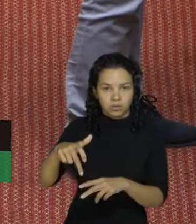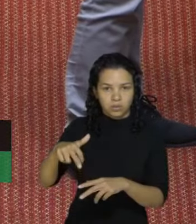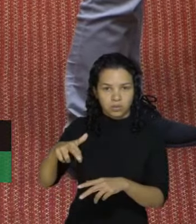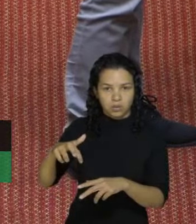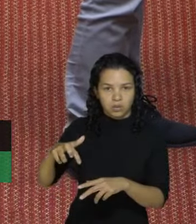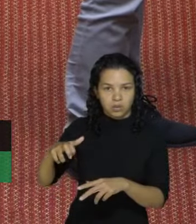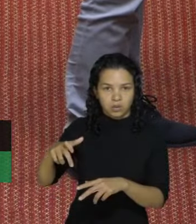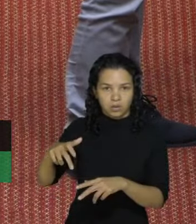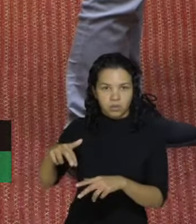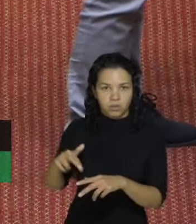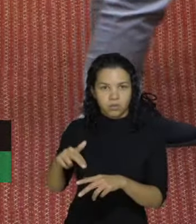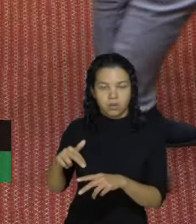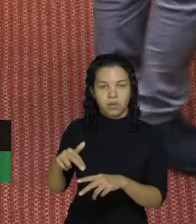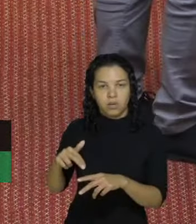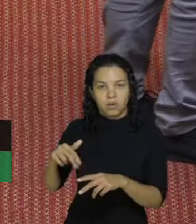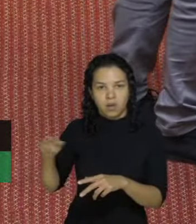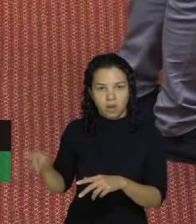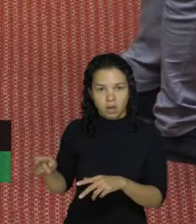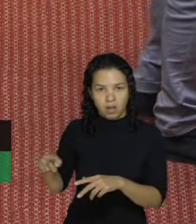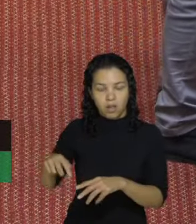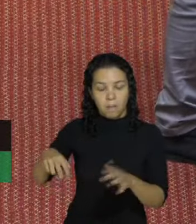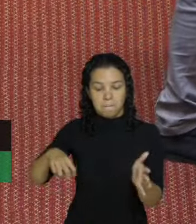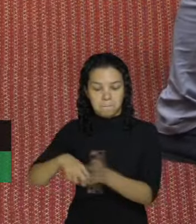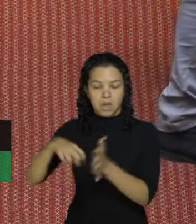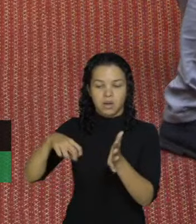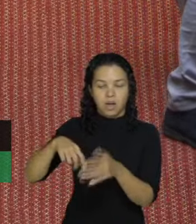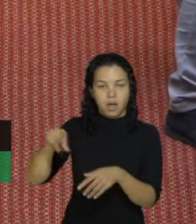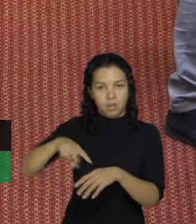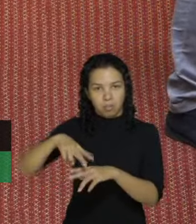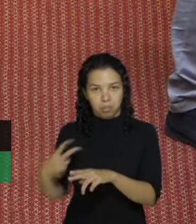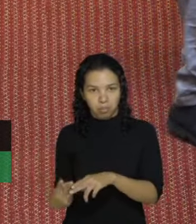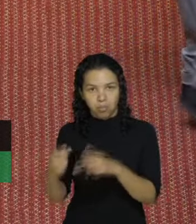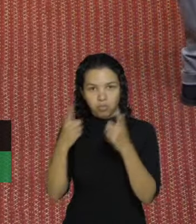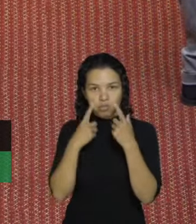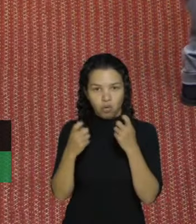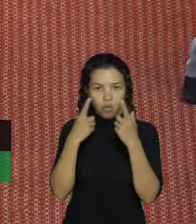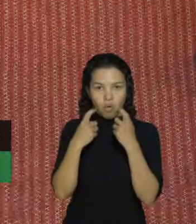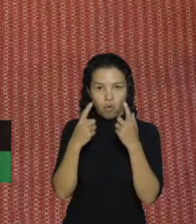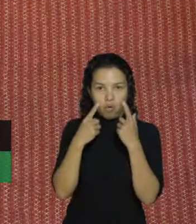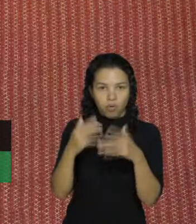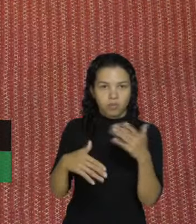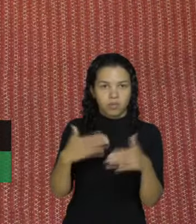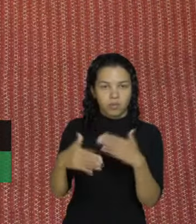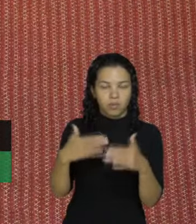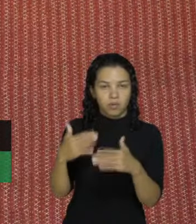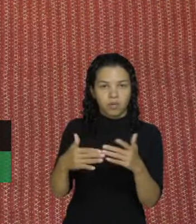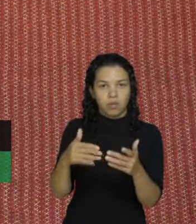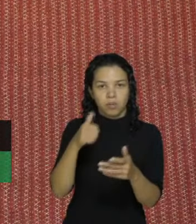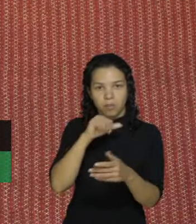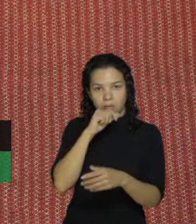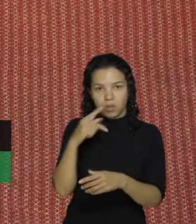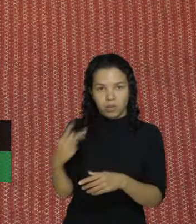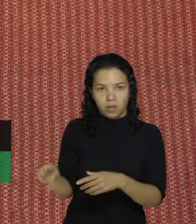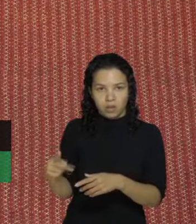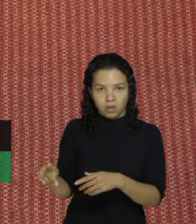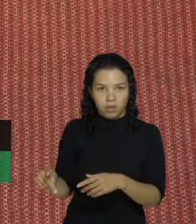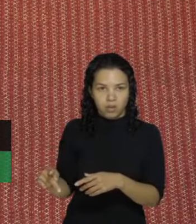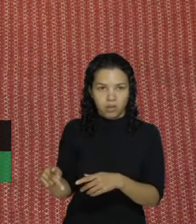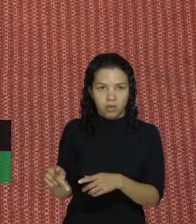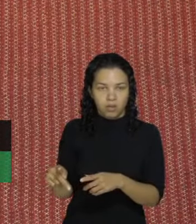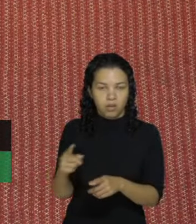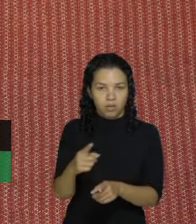batendo nela, ela caiu e começou a chorar. Depois de muitos anos, a mãe dela nos encontrou e disse, deputado, o senhor lembra daquela menina que o senhor